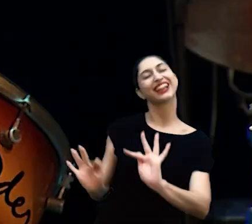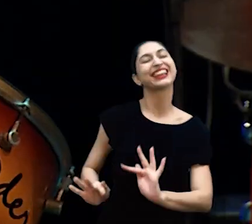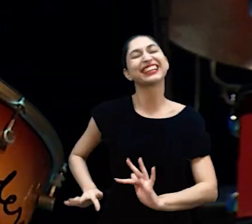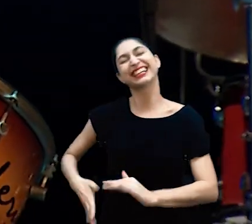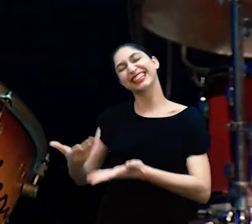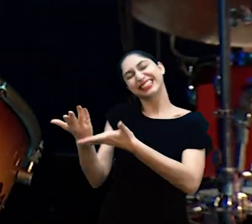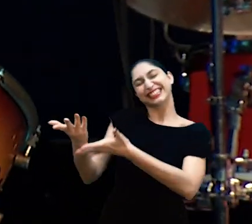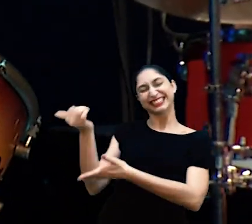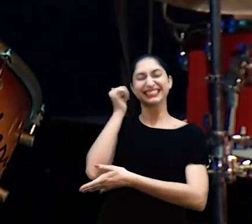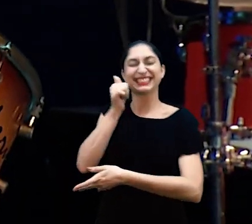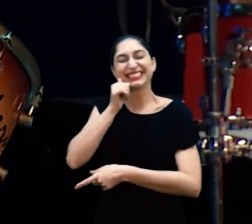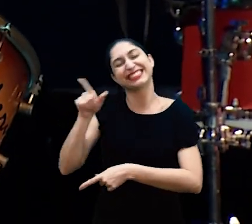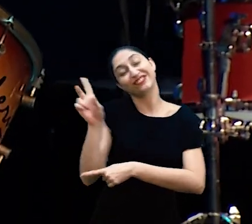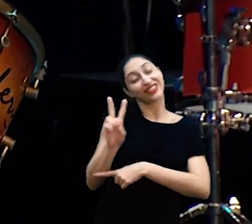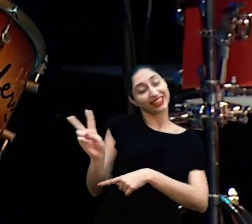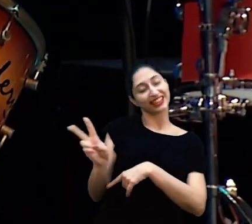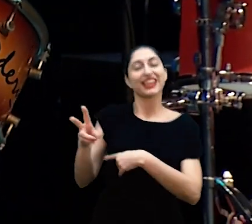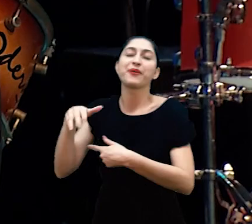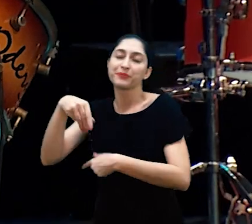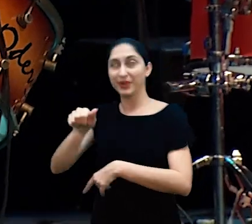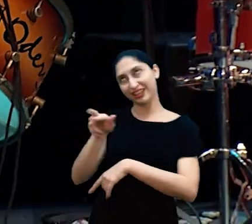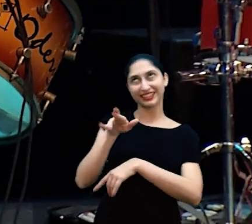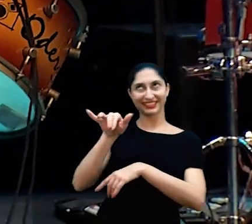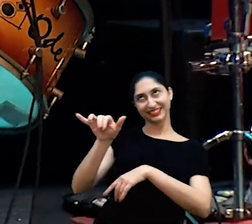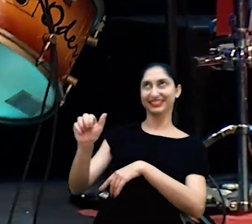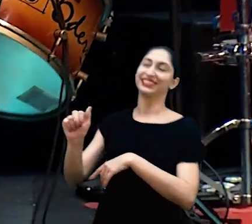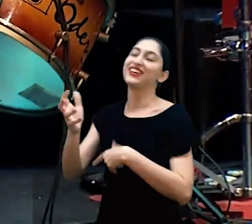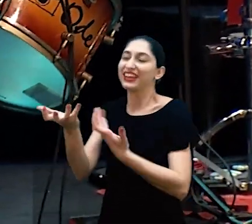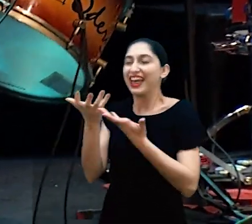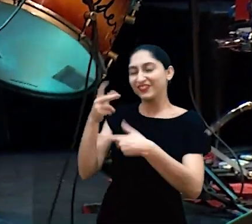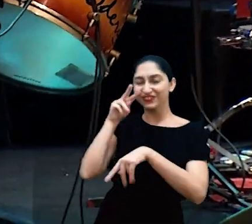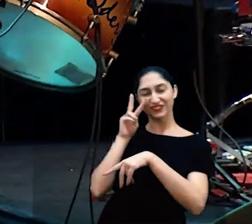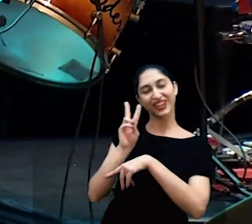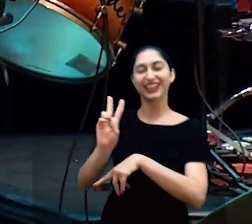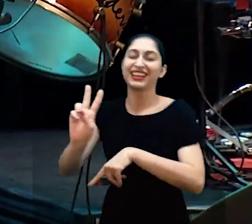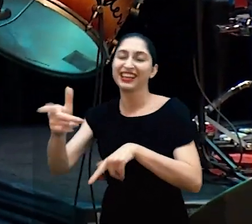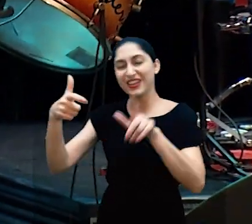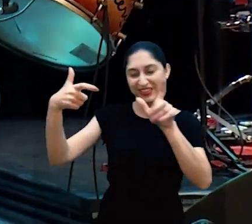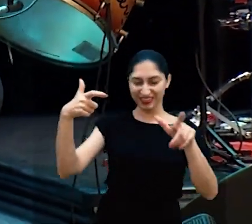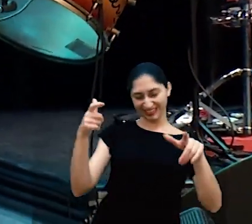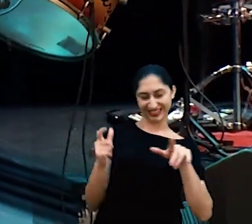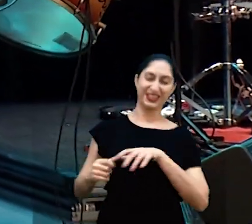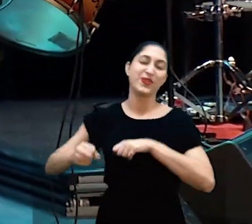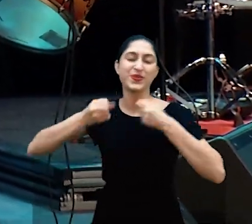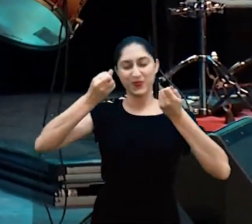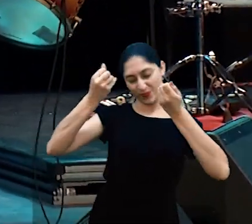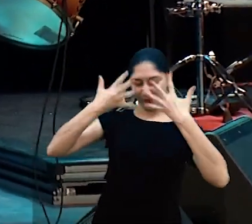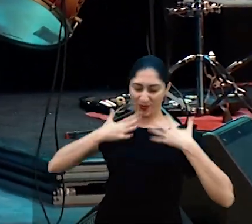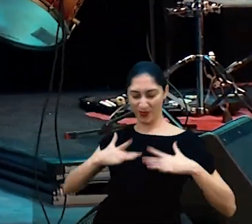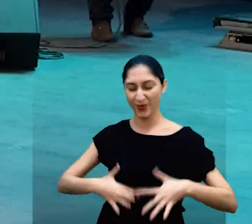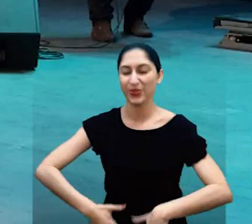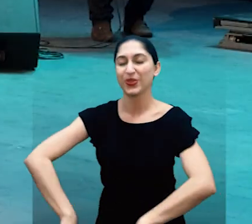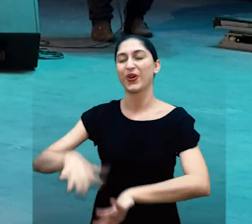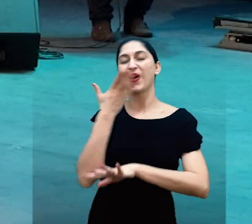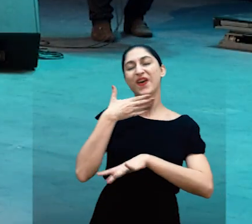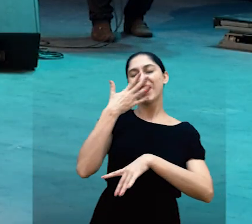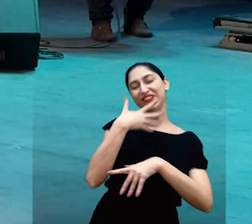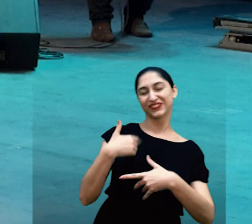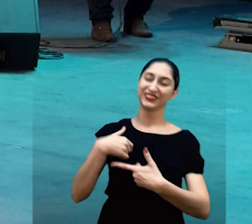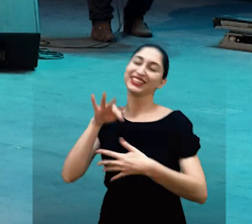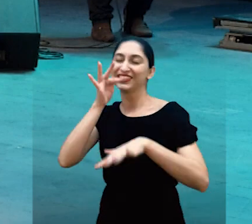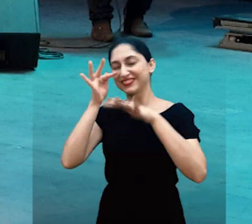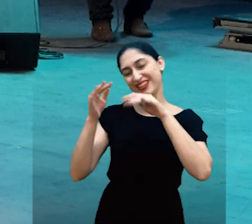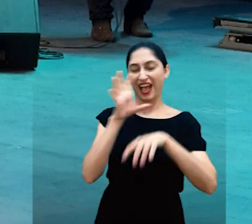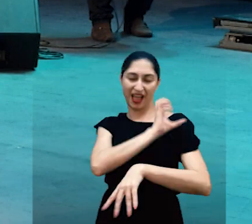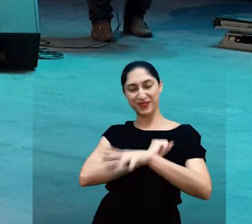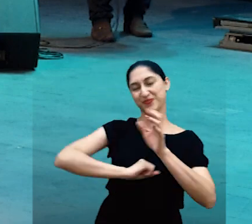felicidade da menina, menina, donzela é Mariquinha, Mariana. Quero ver Mariazinha na garapa no musa. Toda moleque tem fulô